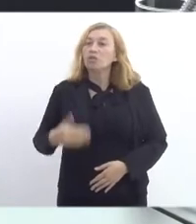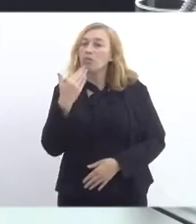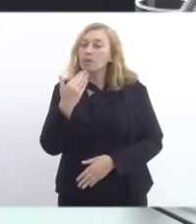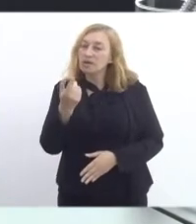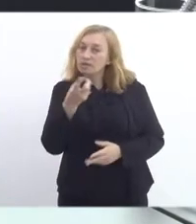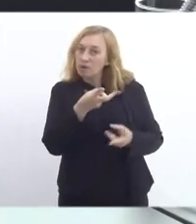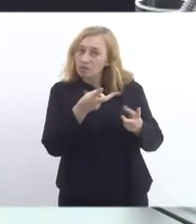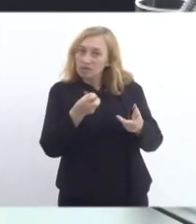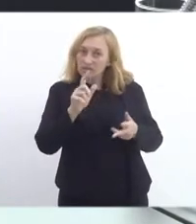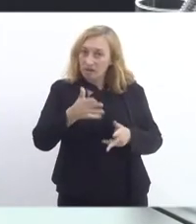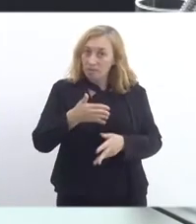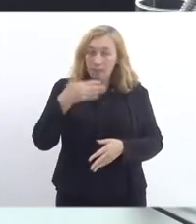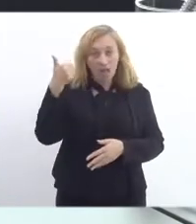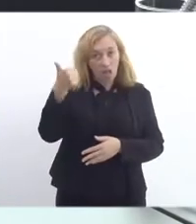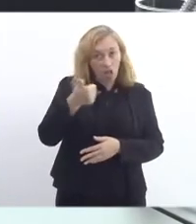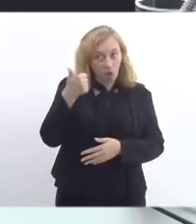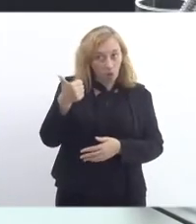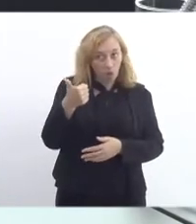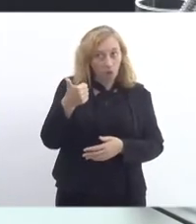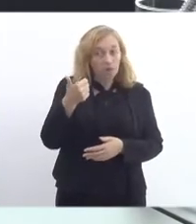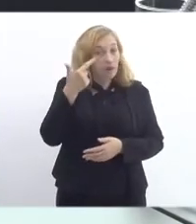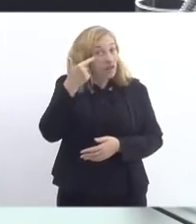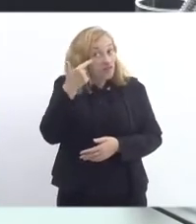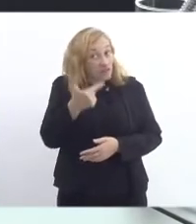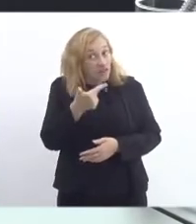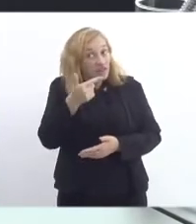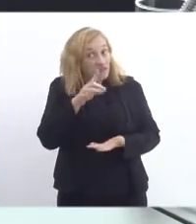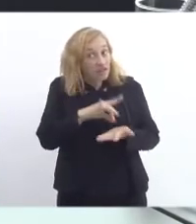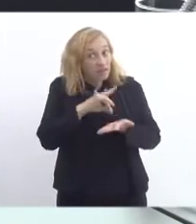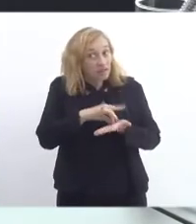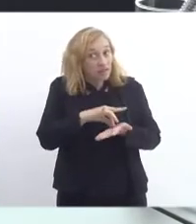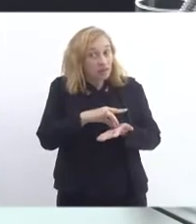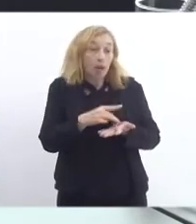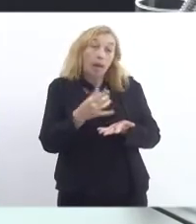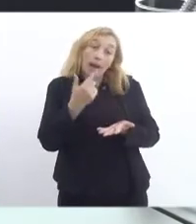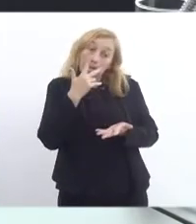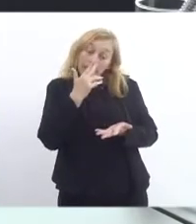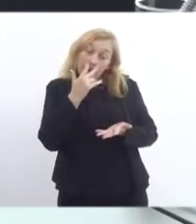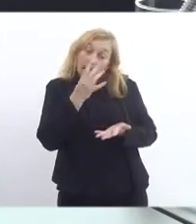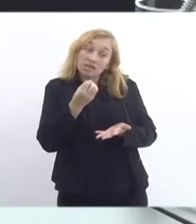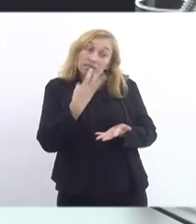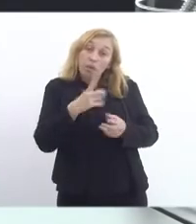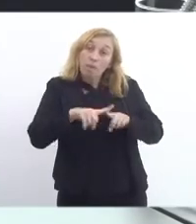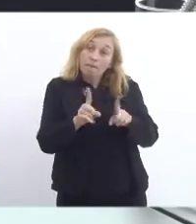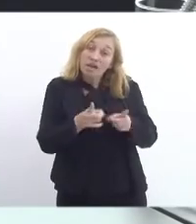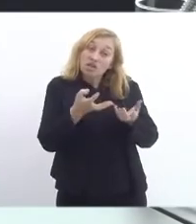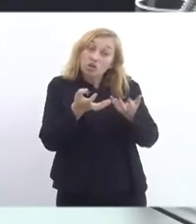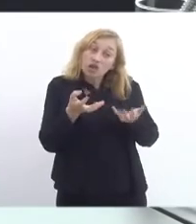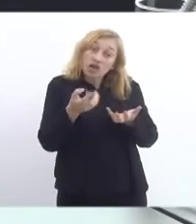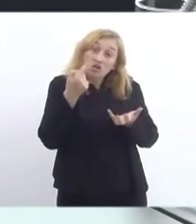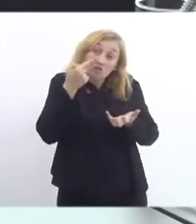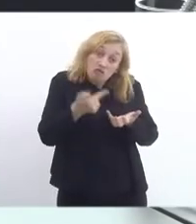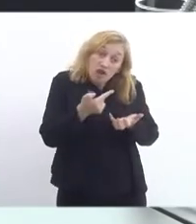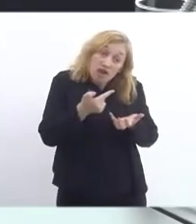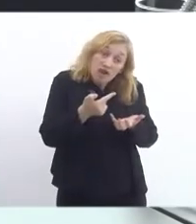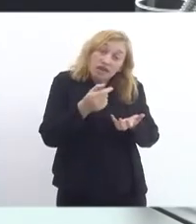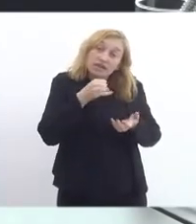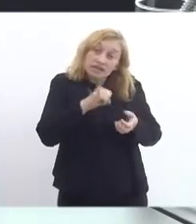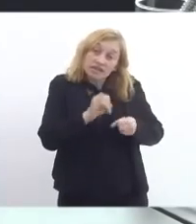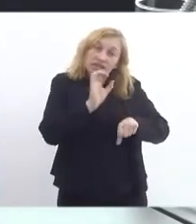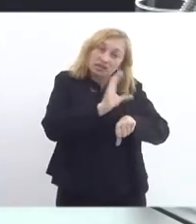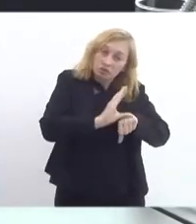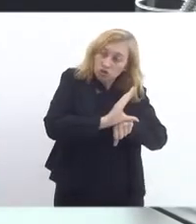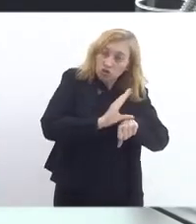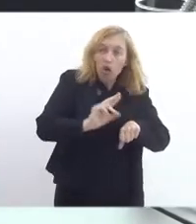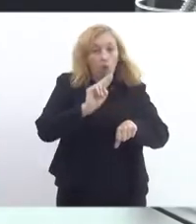vista para saber realmente, porque no mérito é ótimo. Agora, eu quero ver se realmente é inconstitucional ou não.